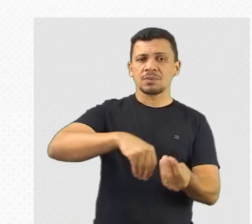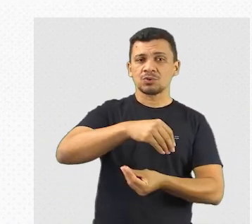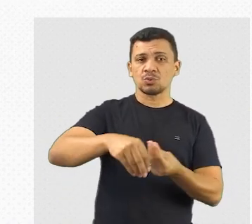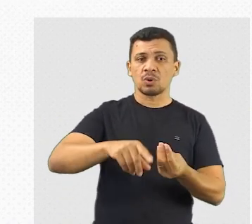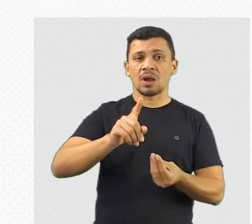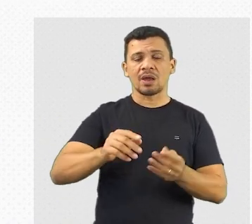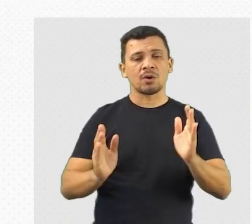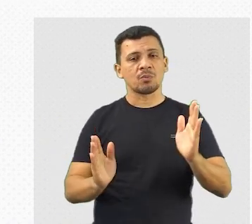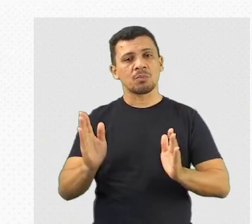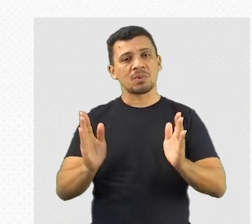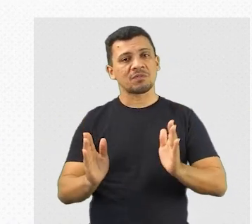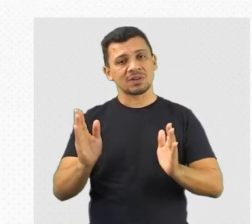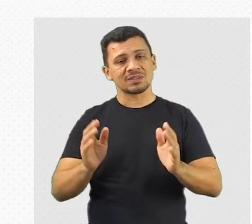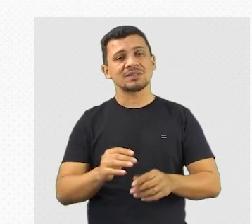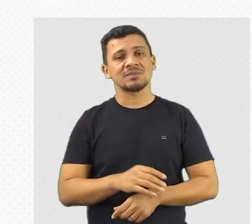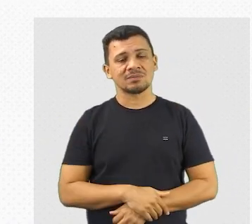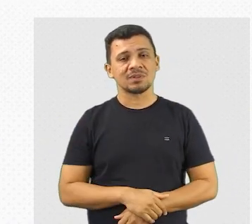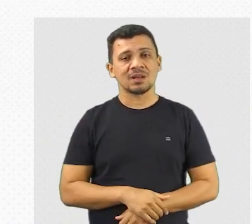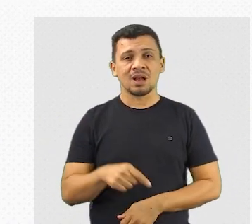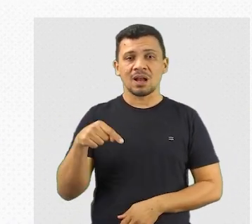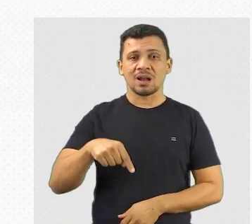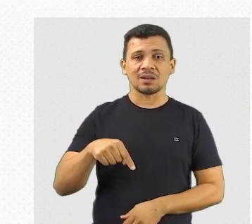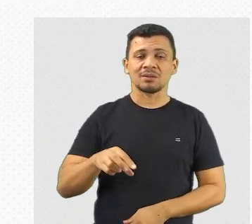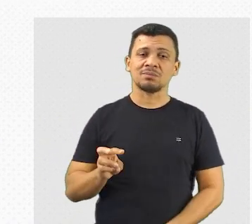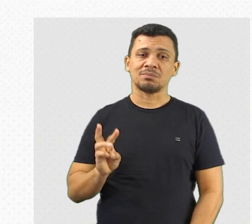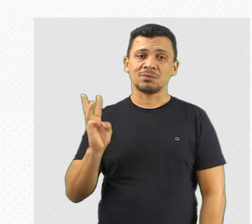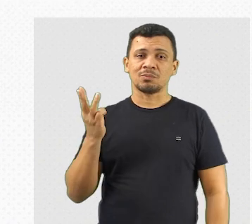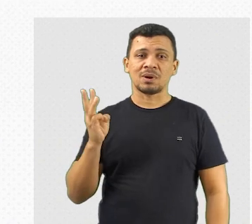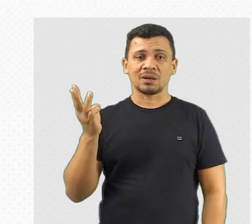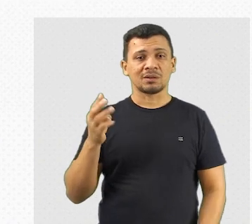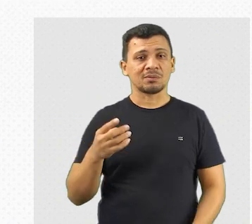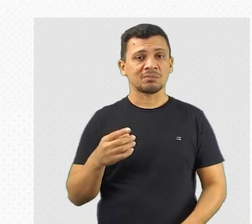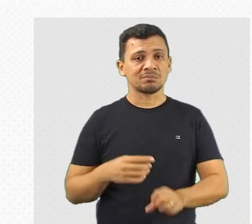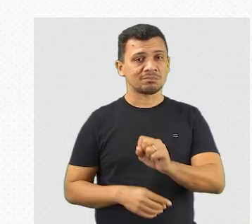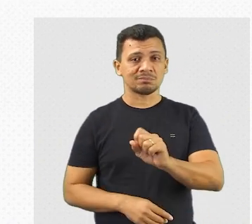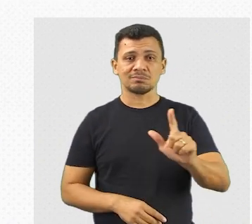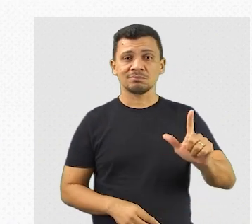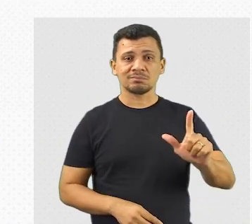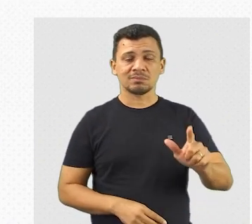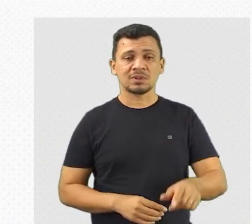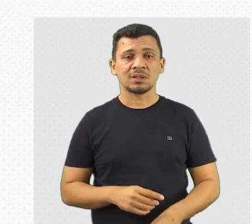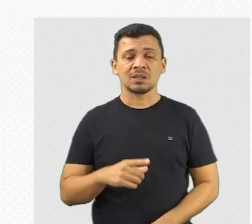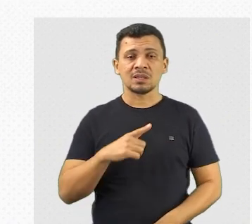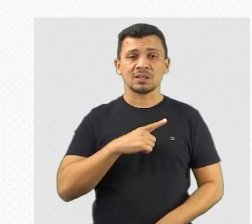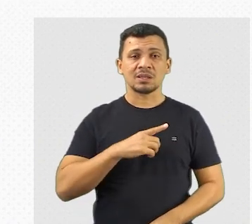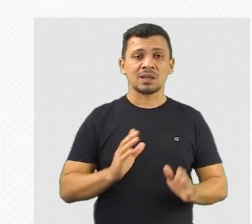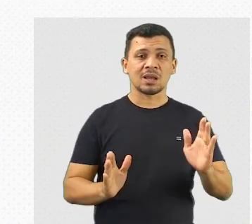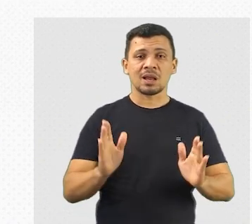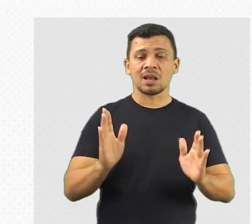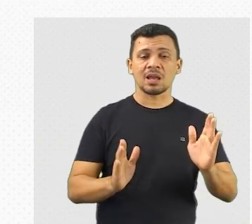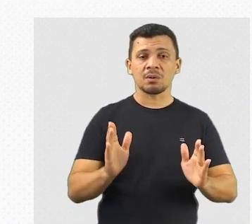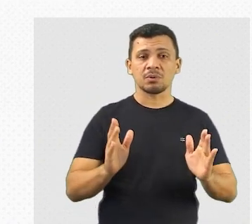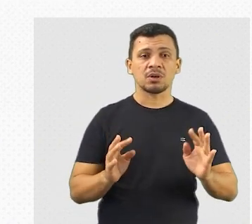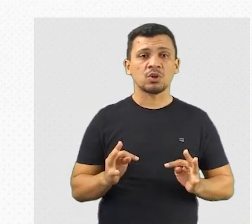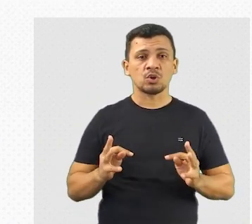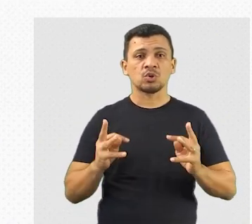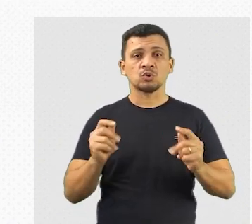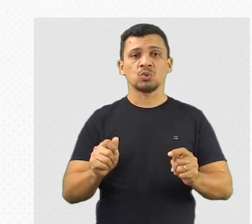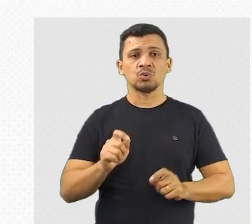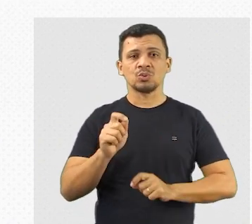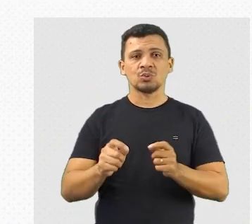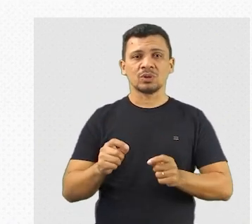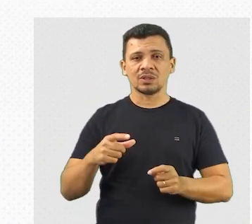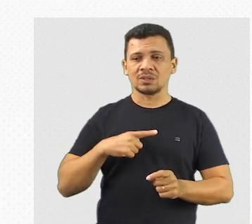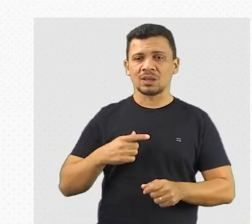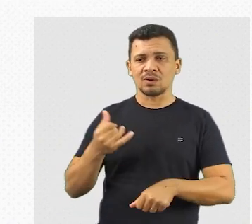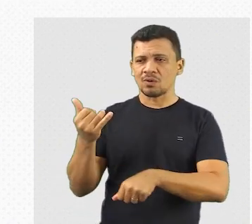é como aqui no estado do Maranhão e aqui na cidade de São Luís, né? Tem a época de todo mundo colocar portão de um jeito, aí o bairro